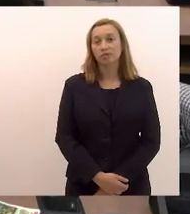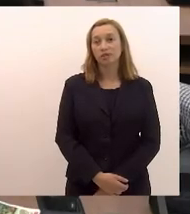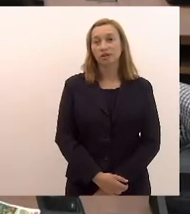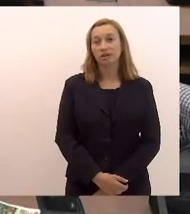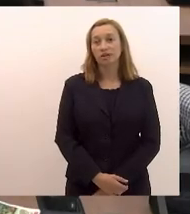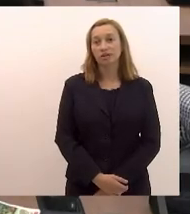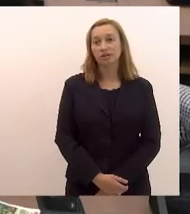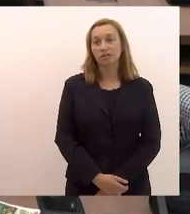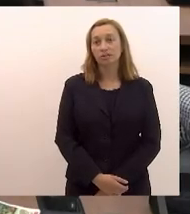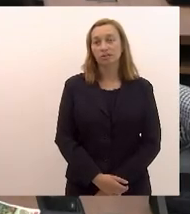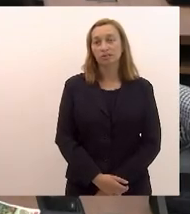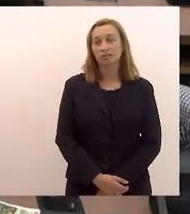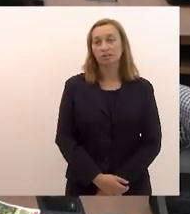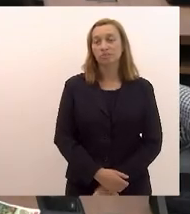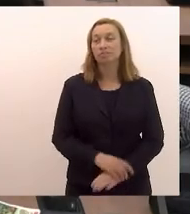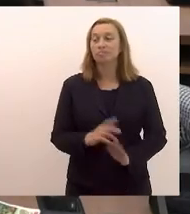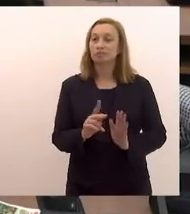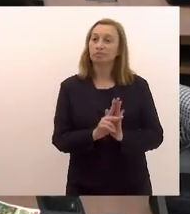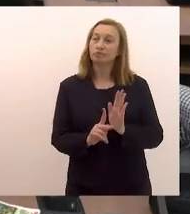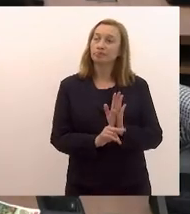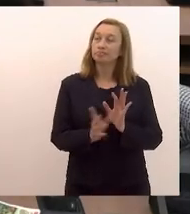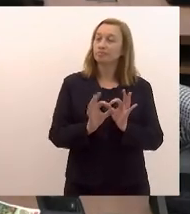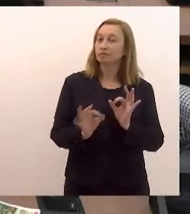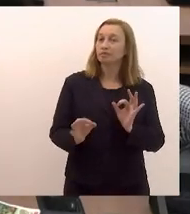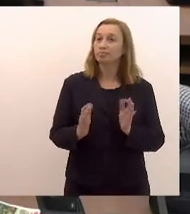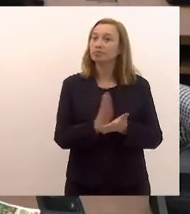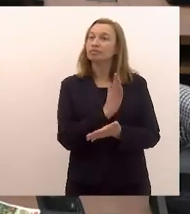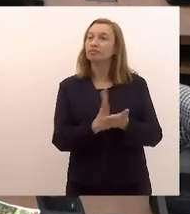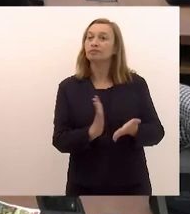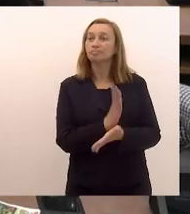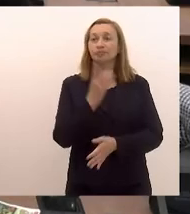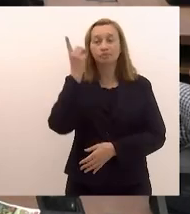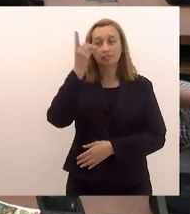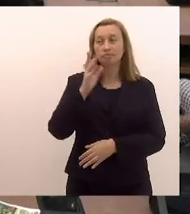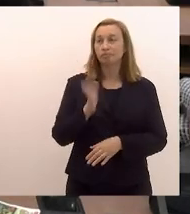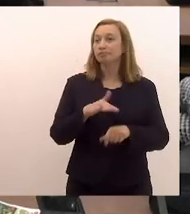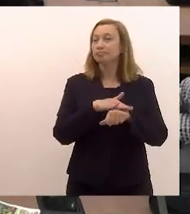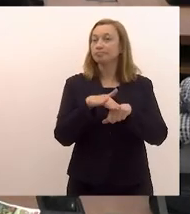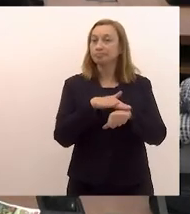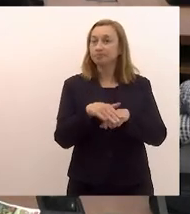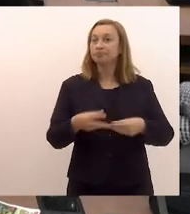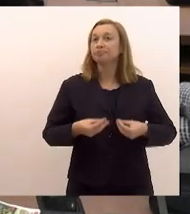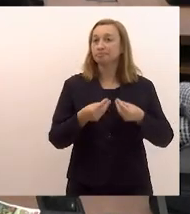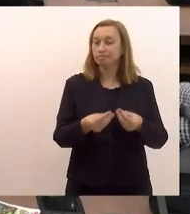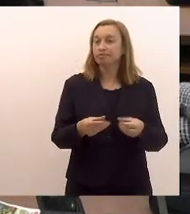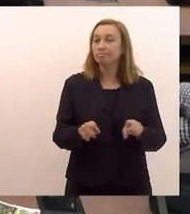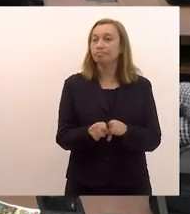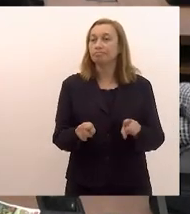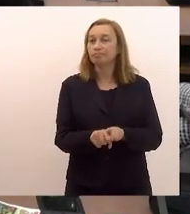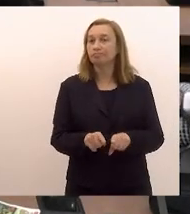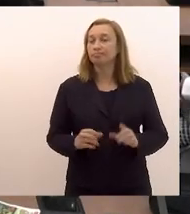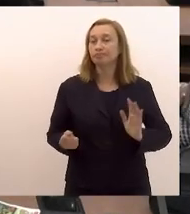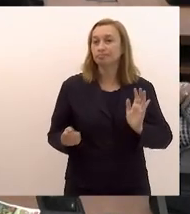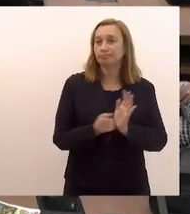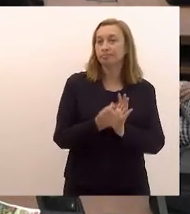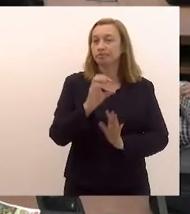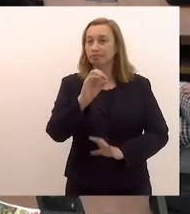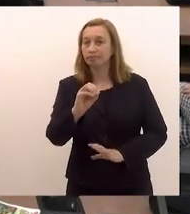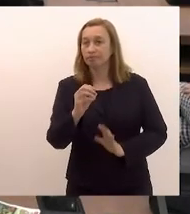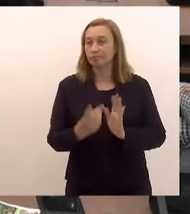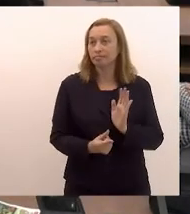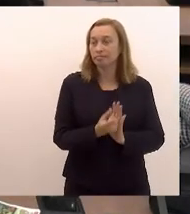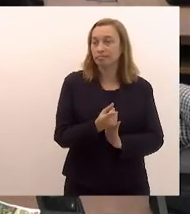é um projeto longo alguns parlamentares a gente já conversou entregou a minuta é zero o impacto financeiro